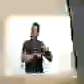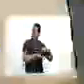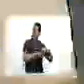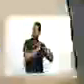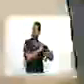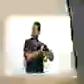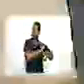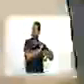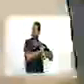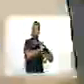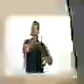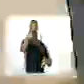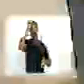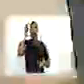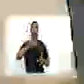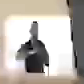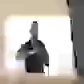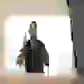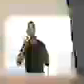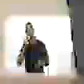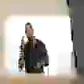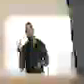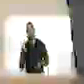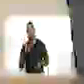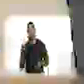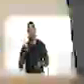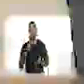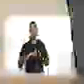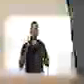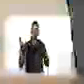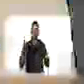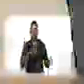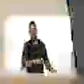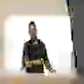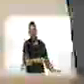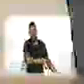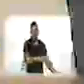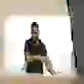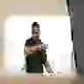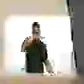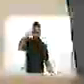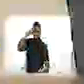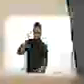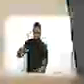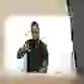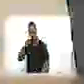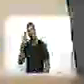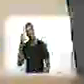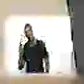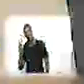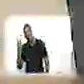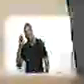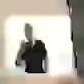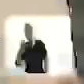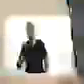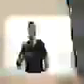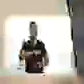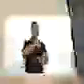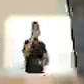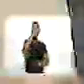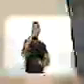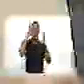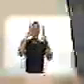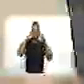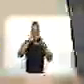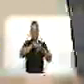e que no outro dia cedo ou 11 horas da manhã ele coloca lá de fora mesmo que vai ser às duas mas não ficou a noite inteira então